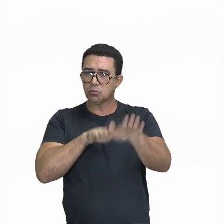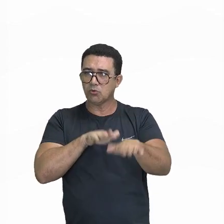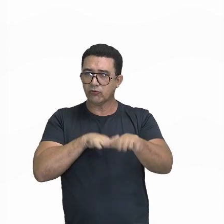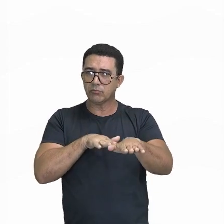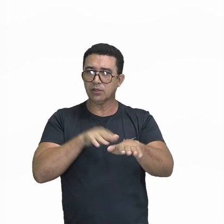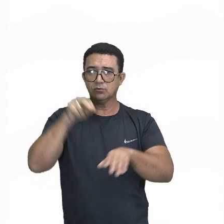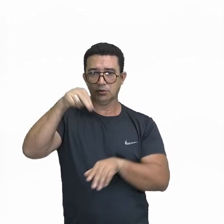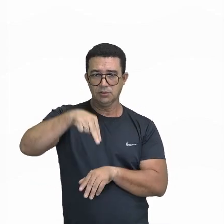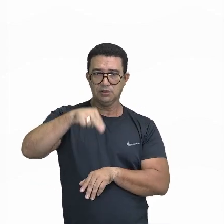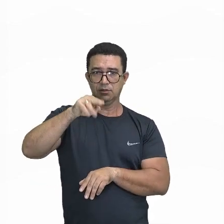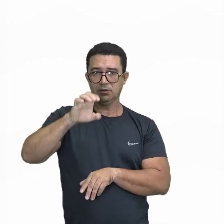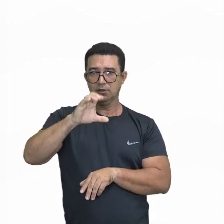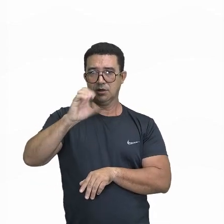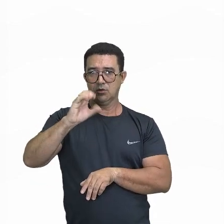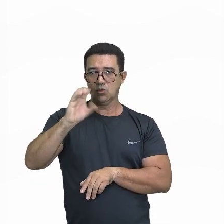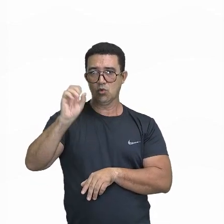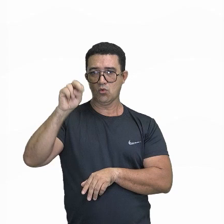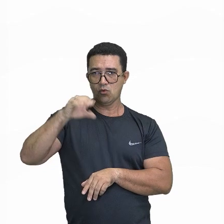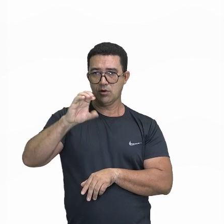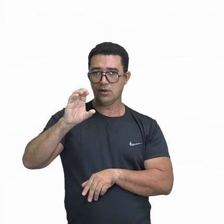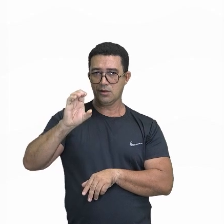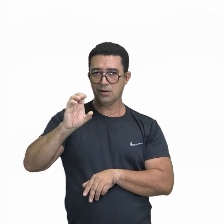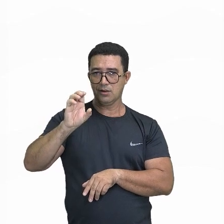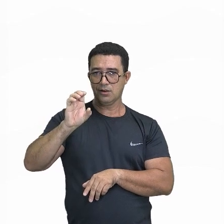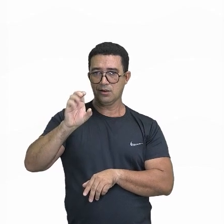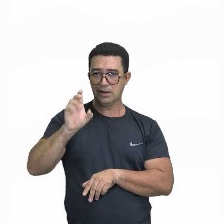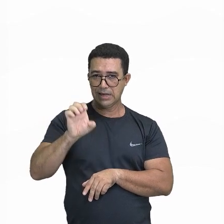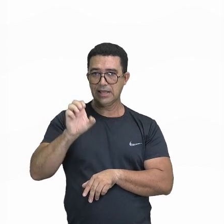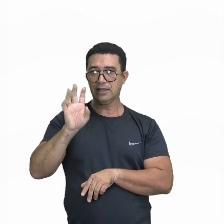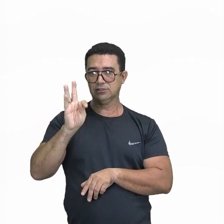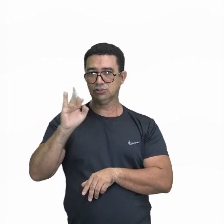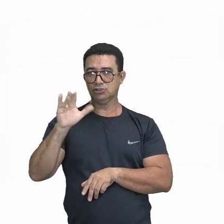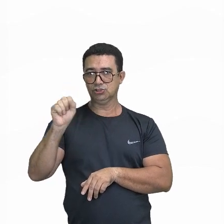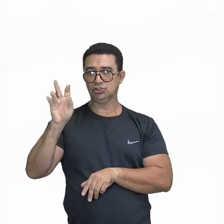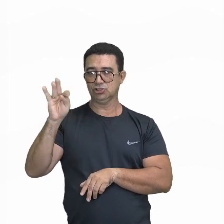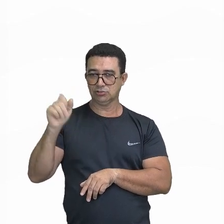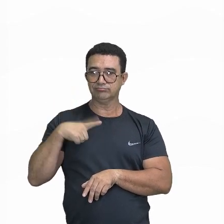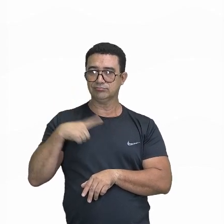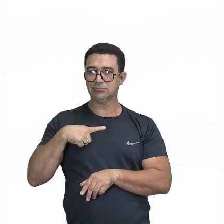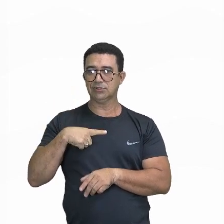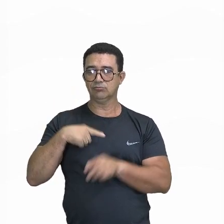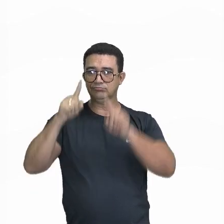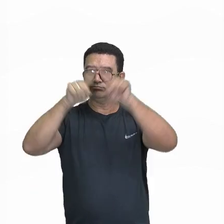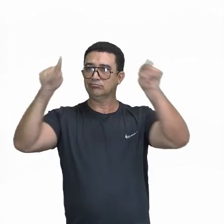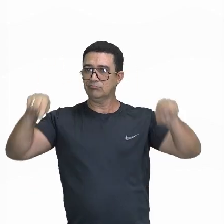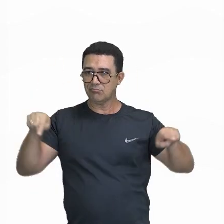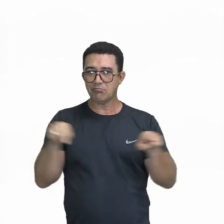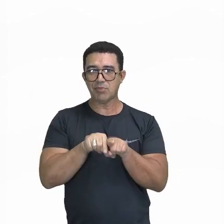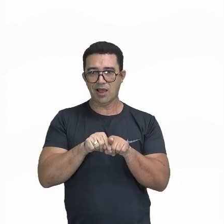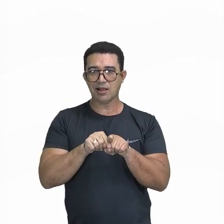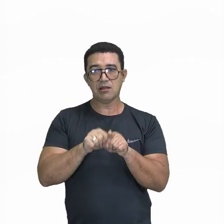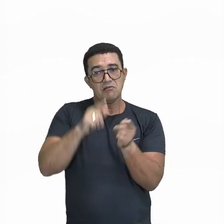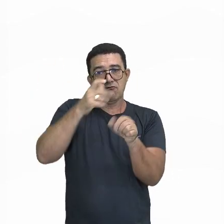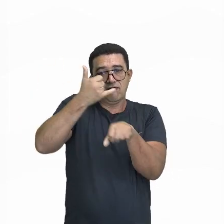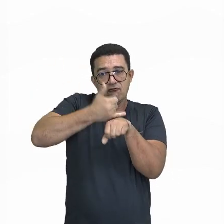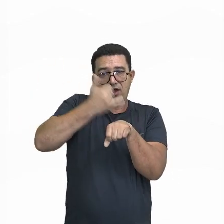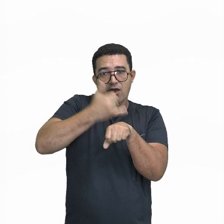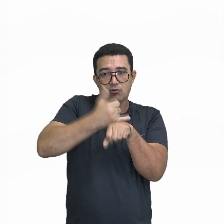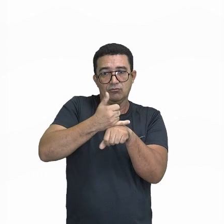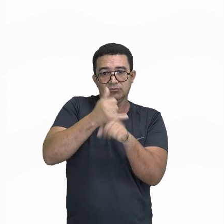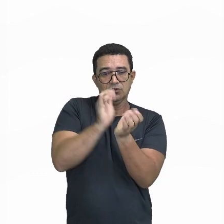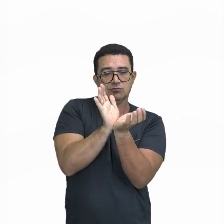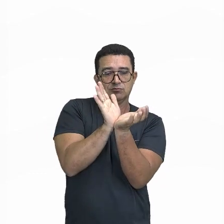neoconcretista. As esculturas são formadas por placas de metais ligadas por dobradiças, de forma a